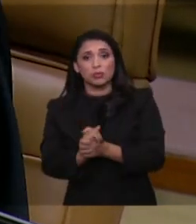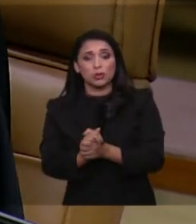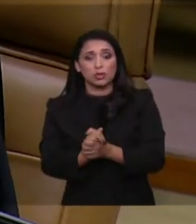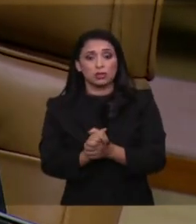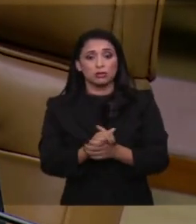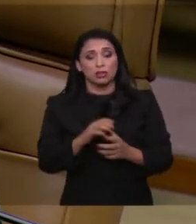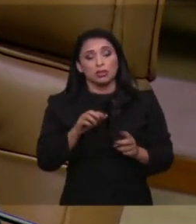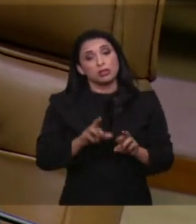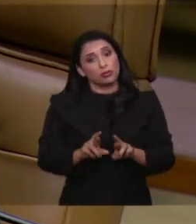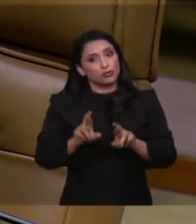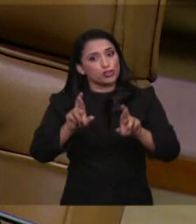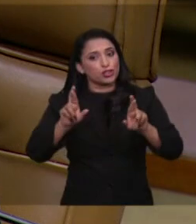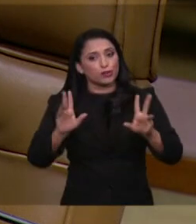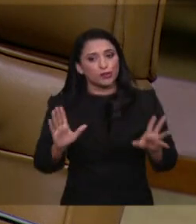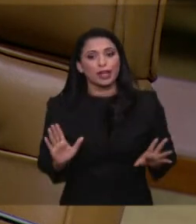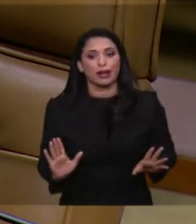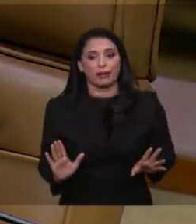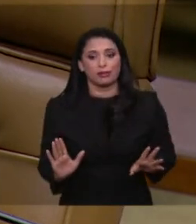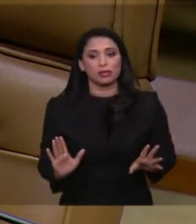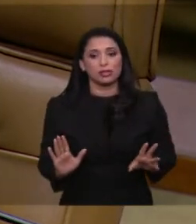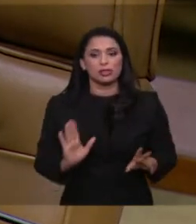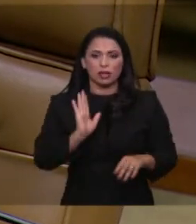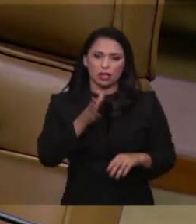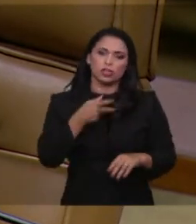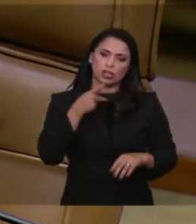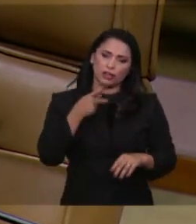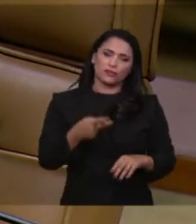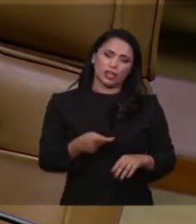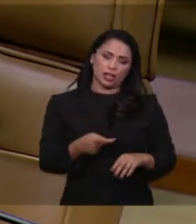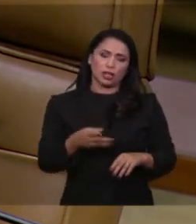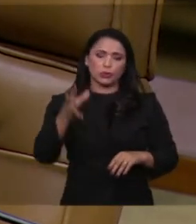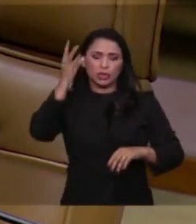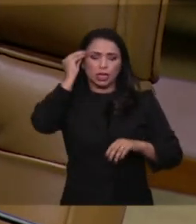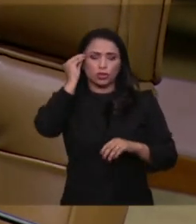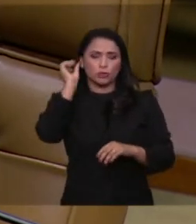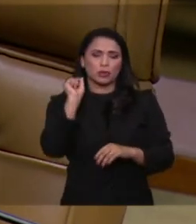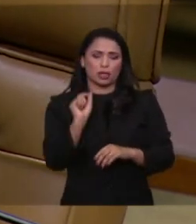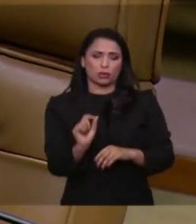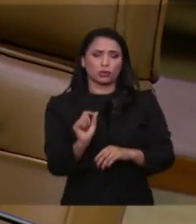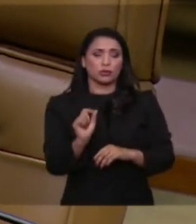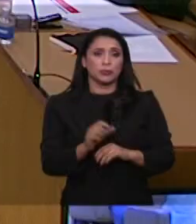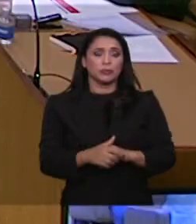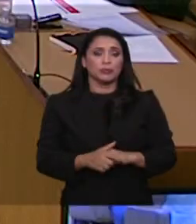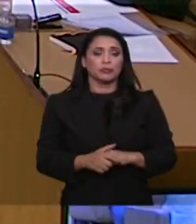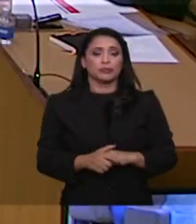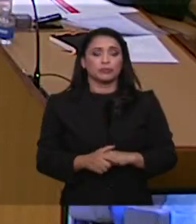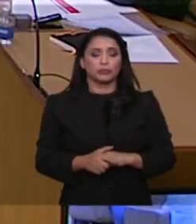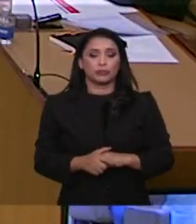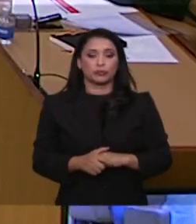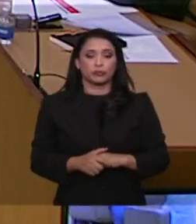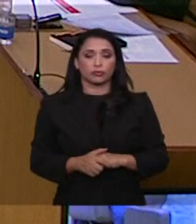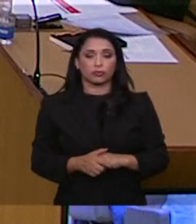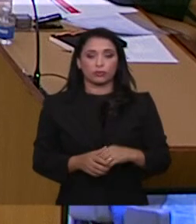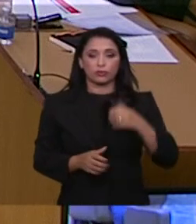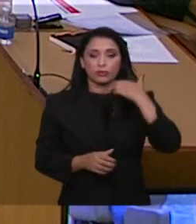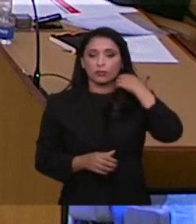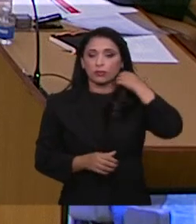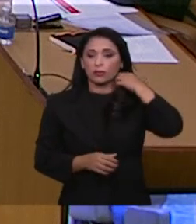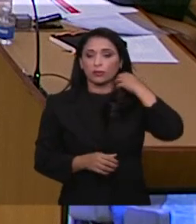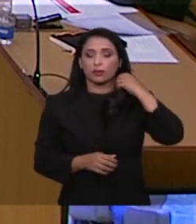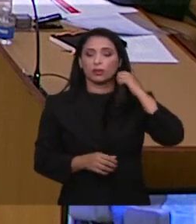distintas, eu insisto, obviamente, fazendo a interpretação, e como Vossa Excelência disse, que a